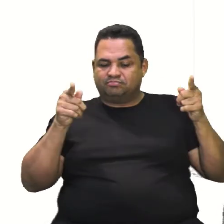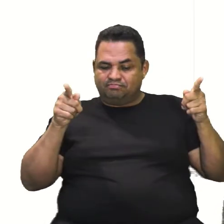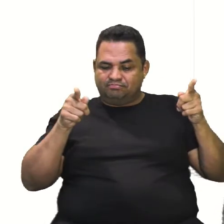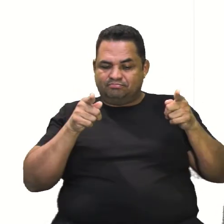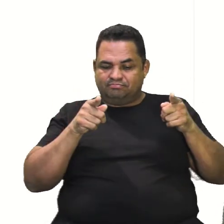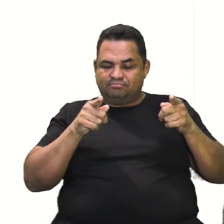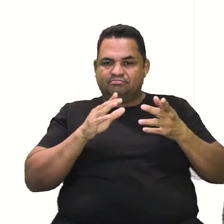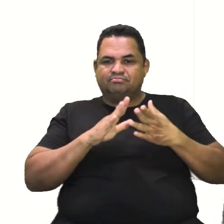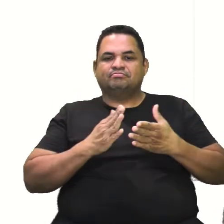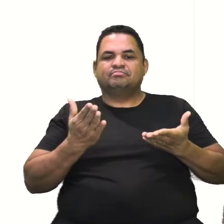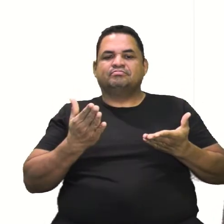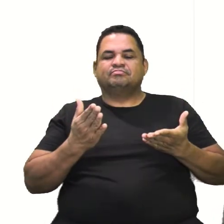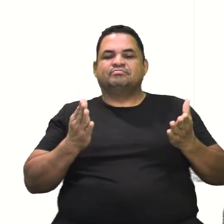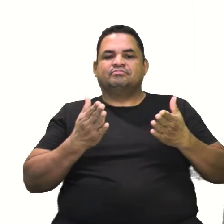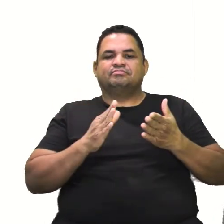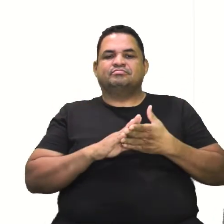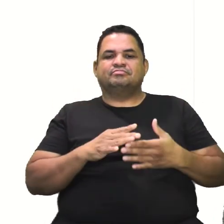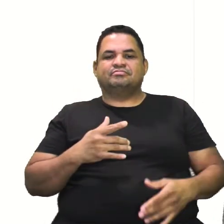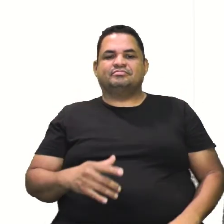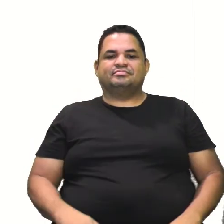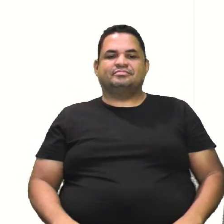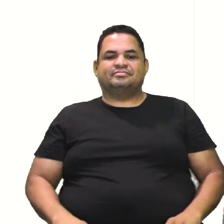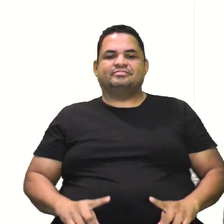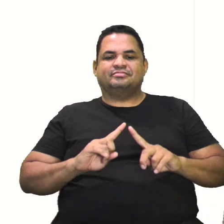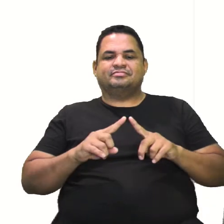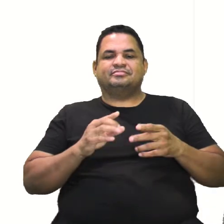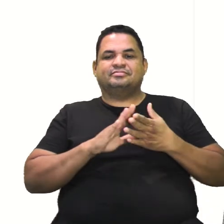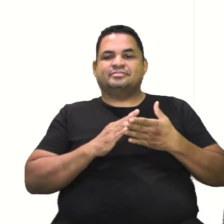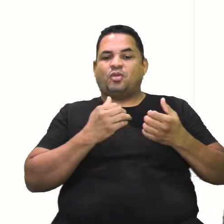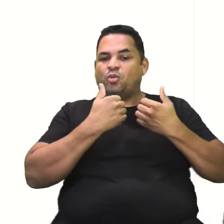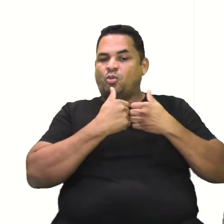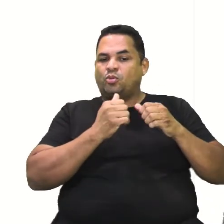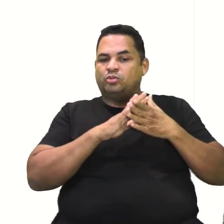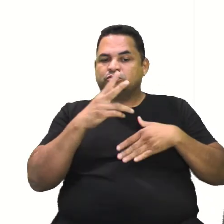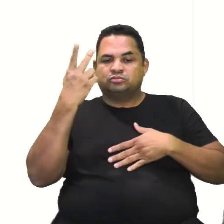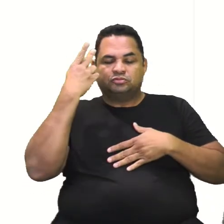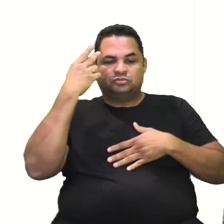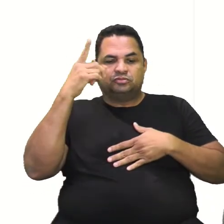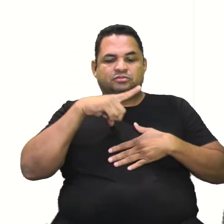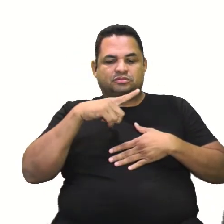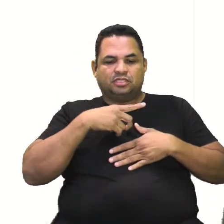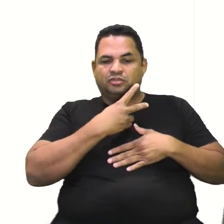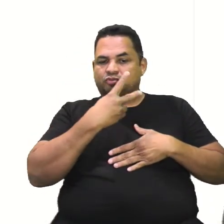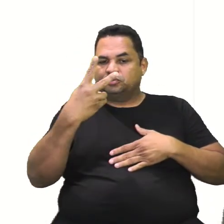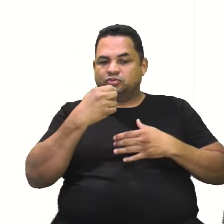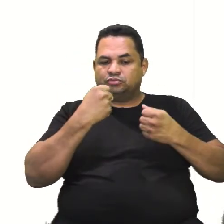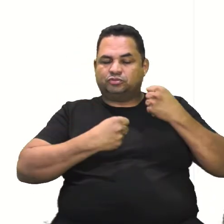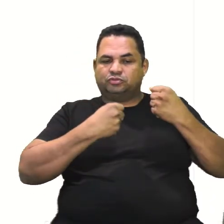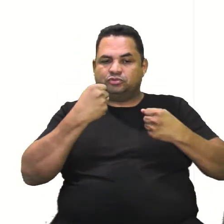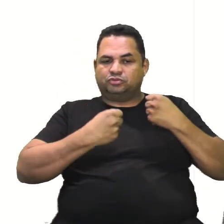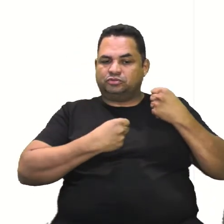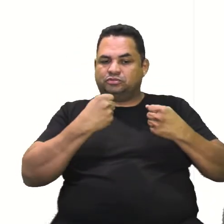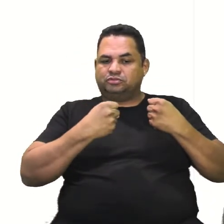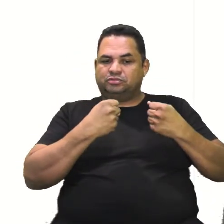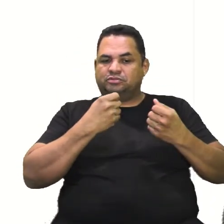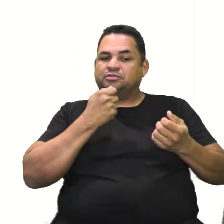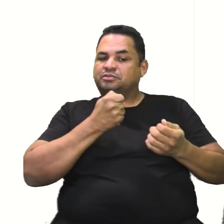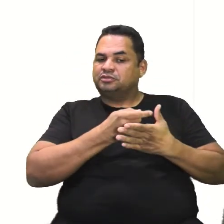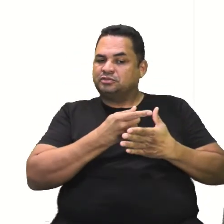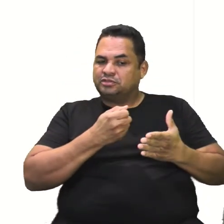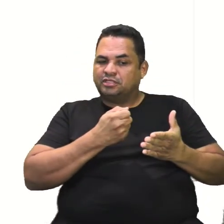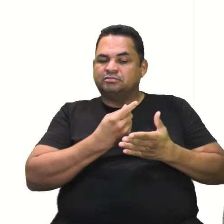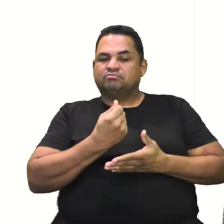O micro-ônibus não tem cobrador. Mas o ônibus coletivo tem o motorista e tem o cobrador. É ou não